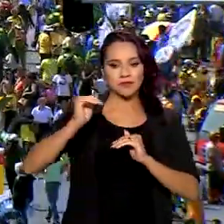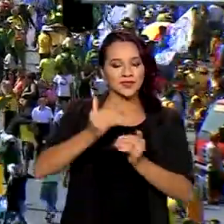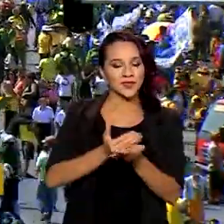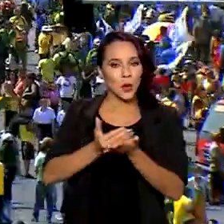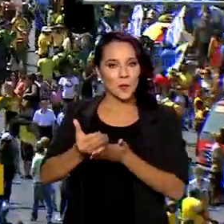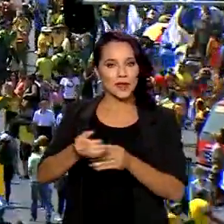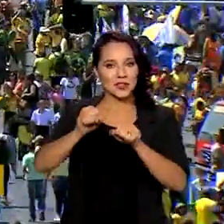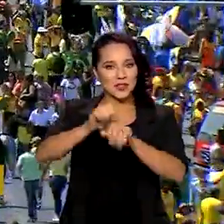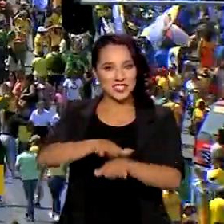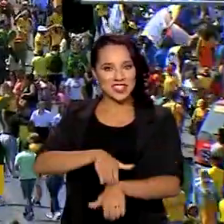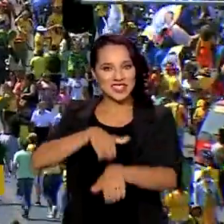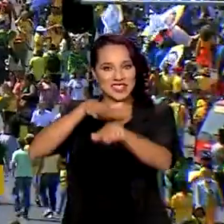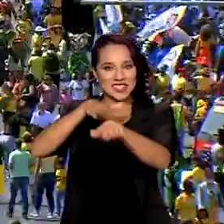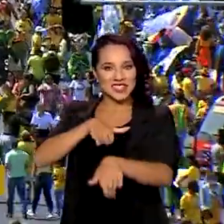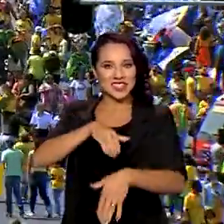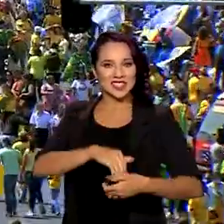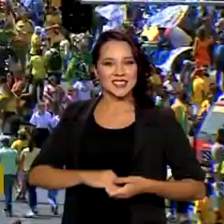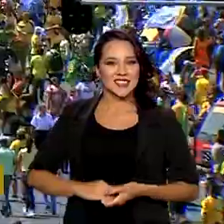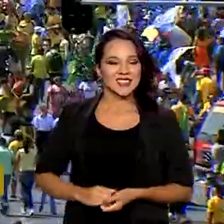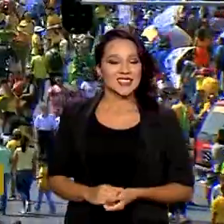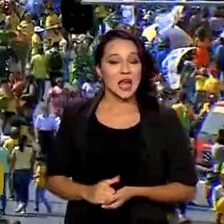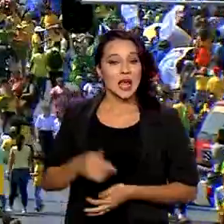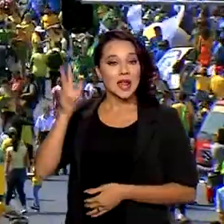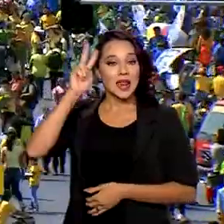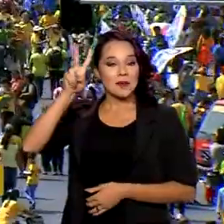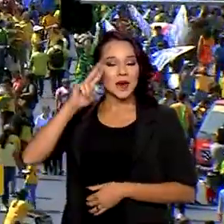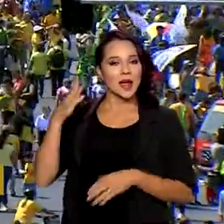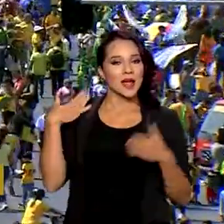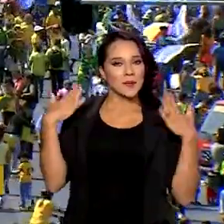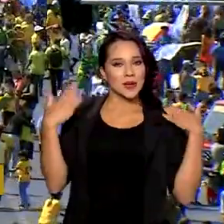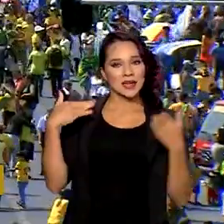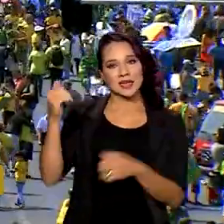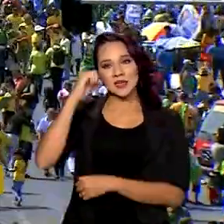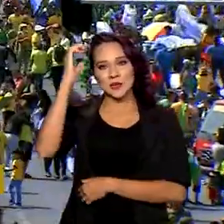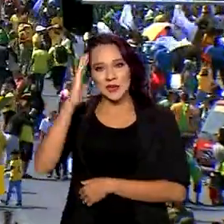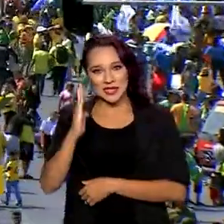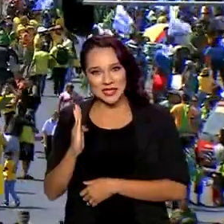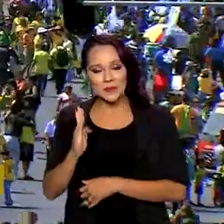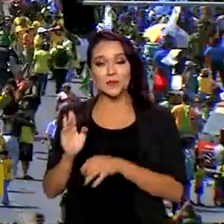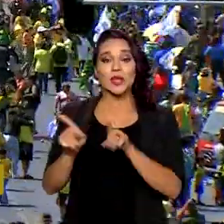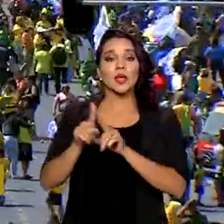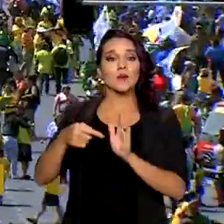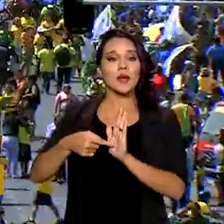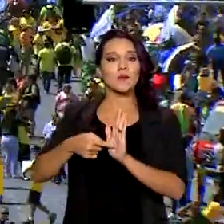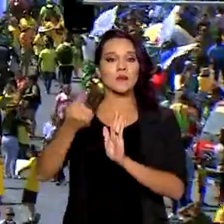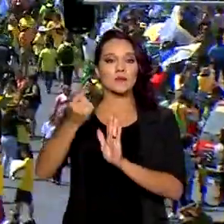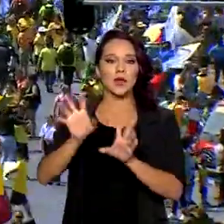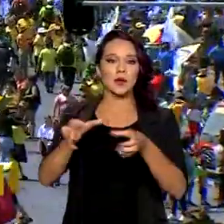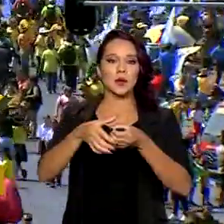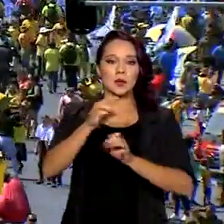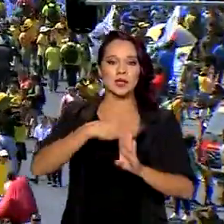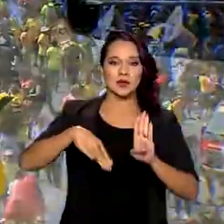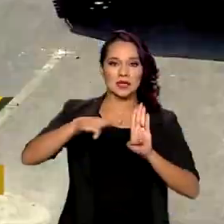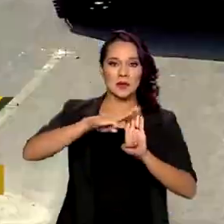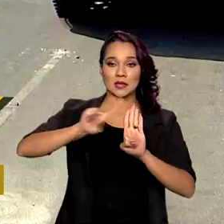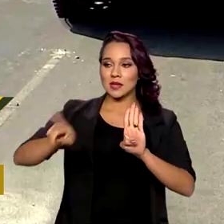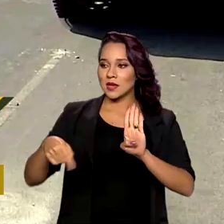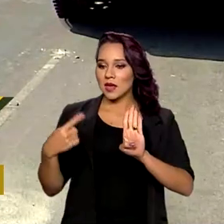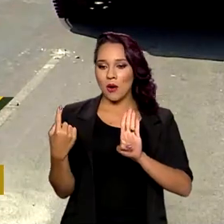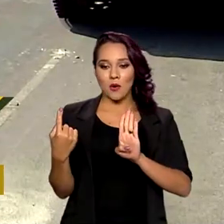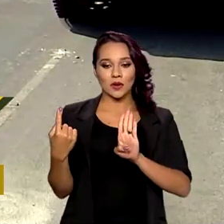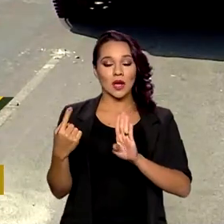início do desfile, e relembrar que a Marinha do Brasil também foi a primeira das forças, e a única,